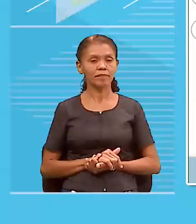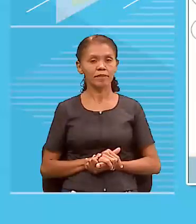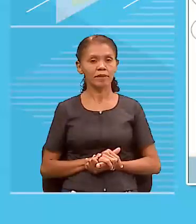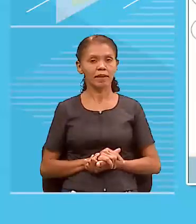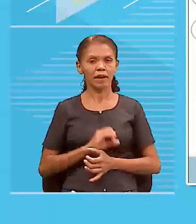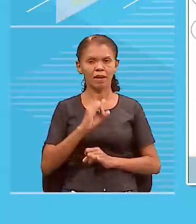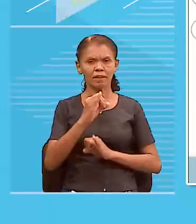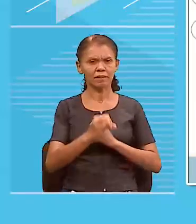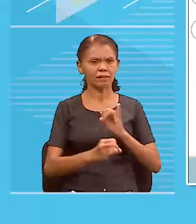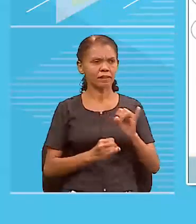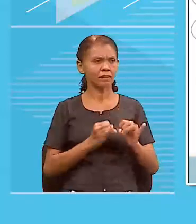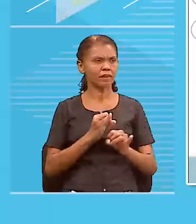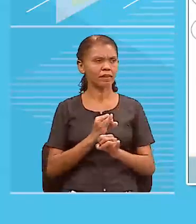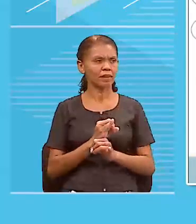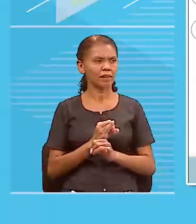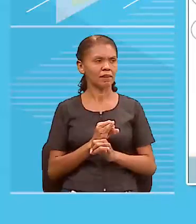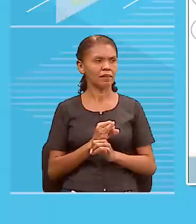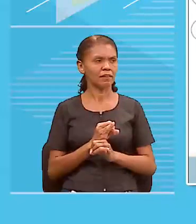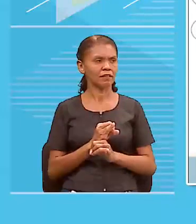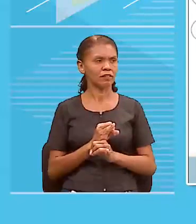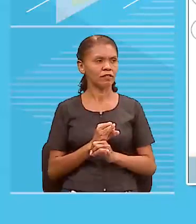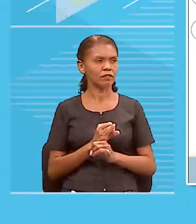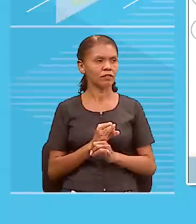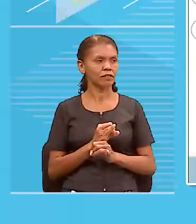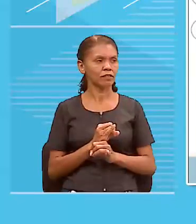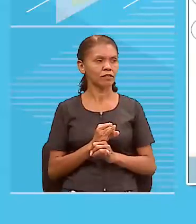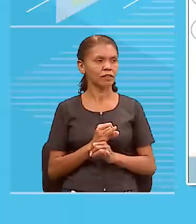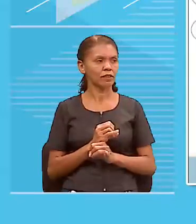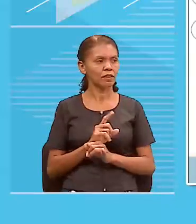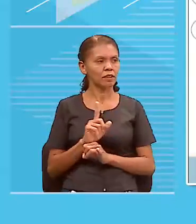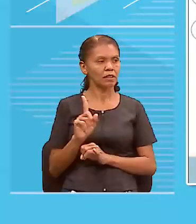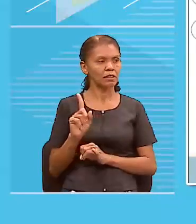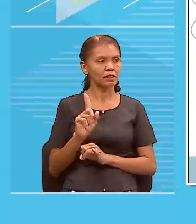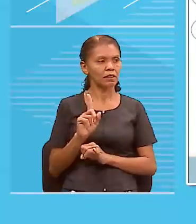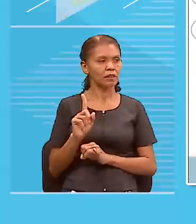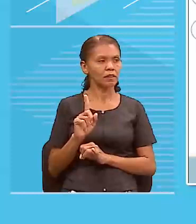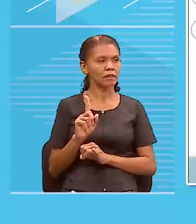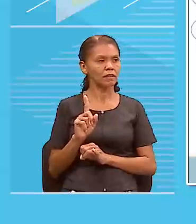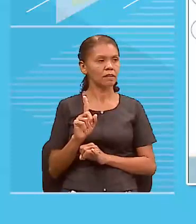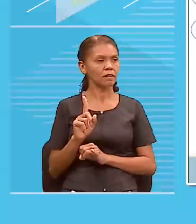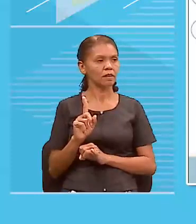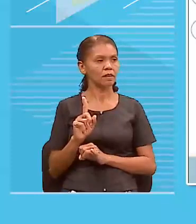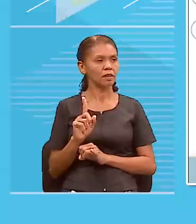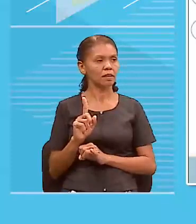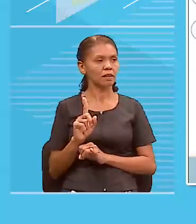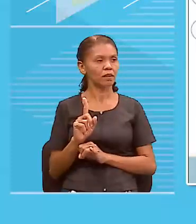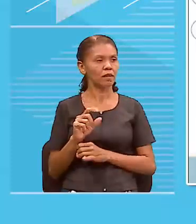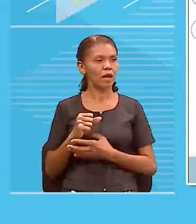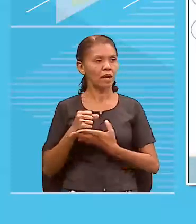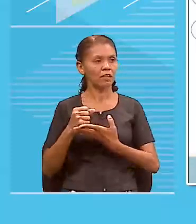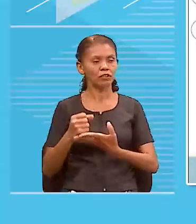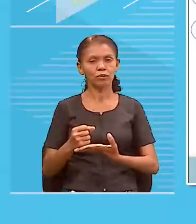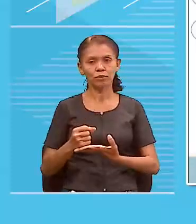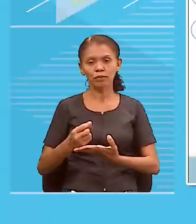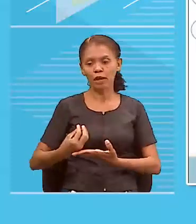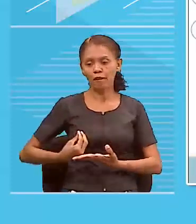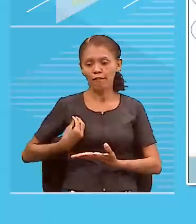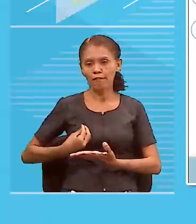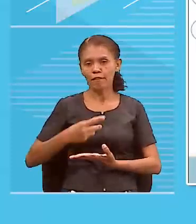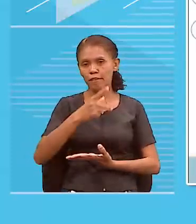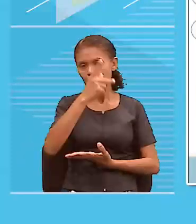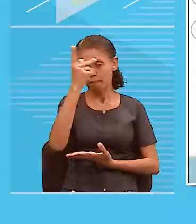mas já temos um não aqui eu vou dar uma observada lá porque vamos supor que nós temos